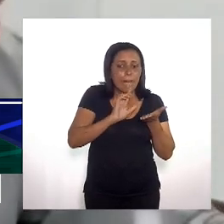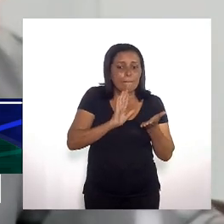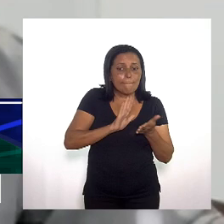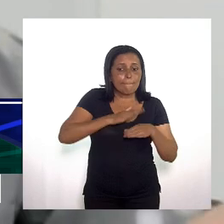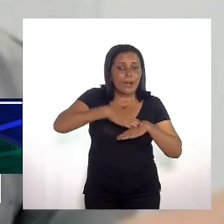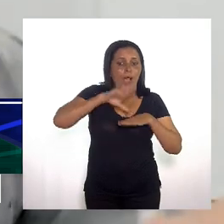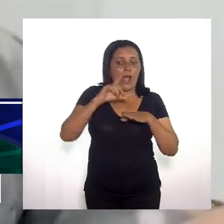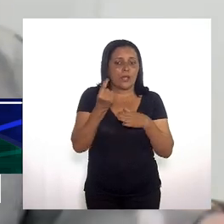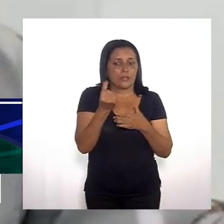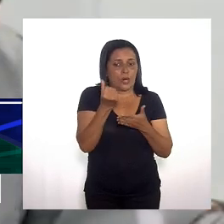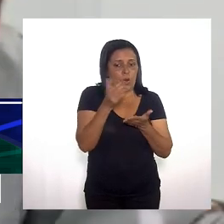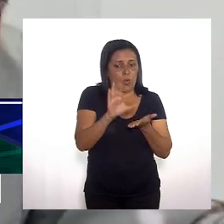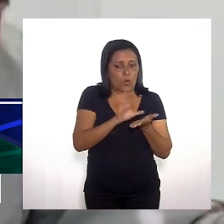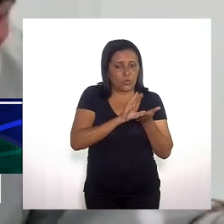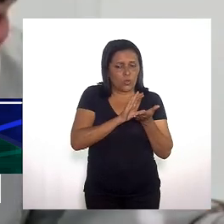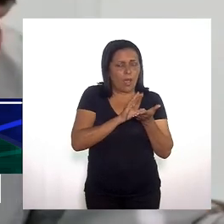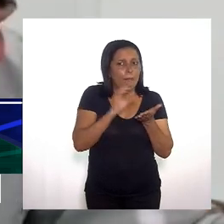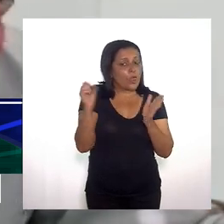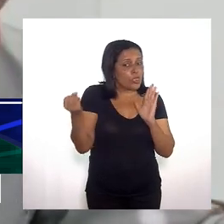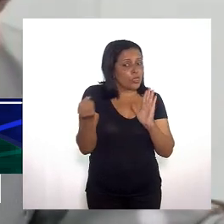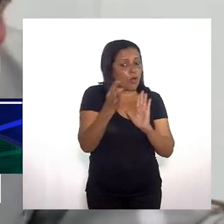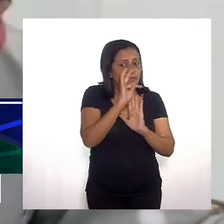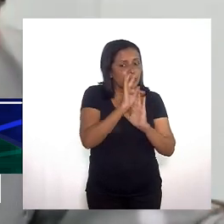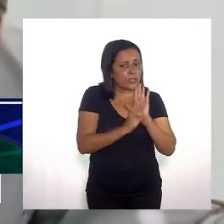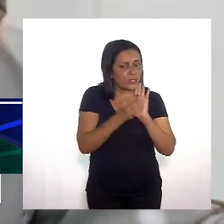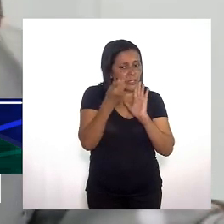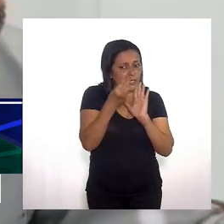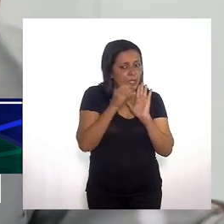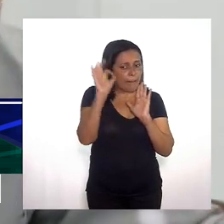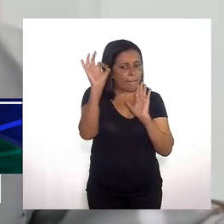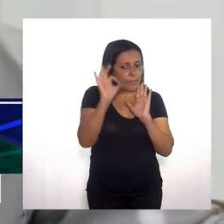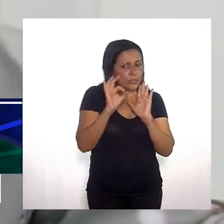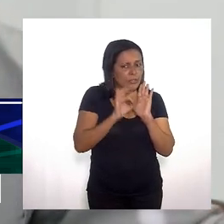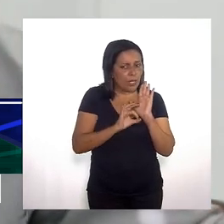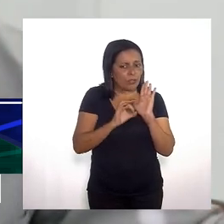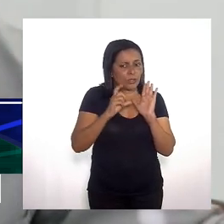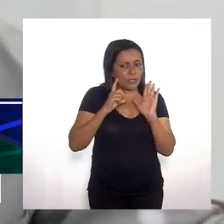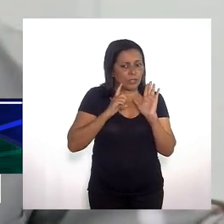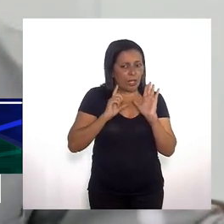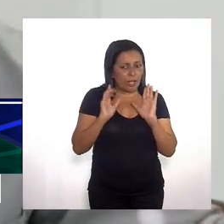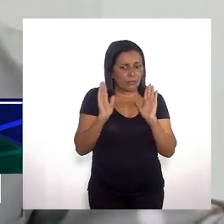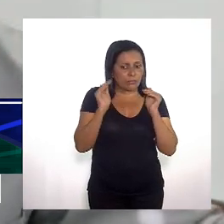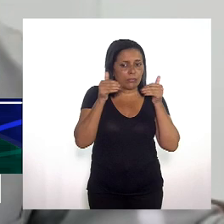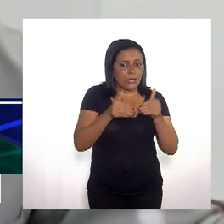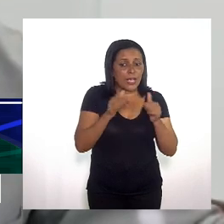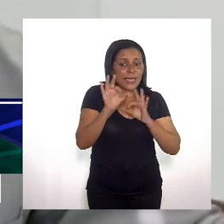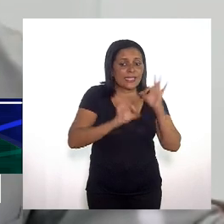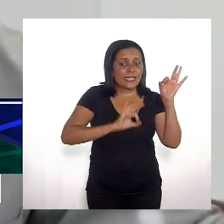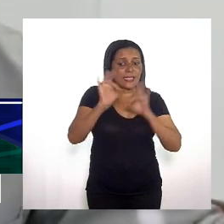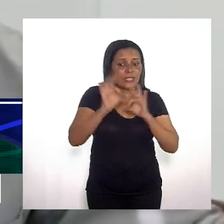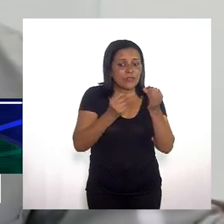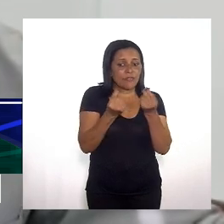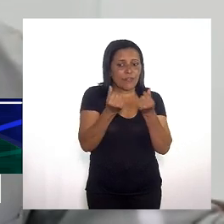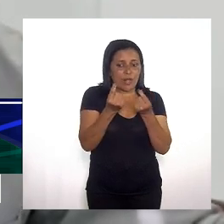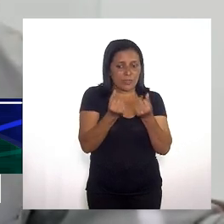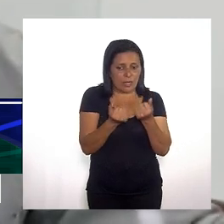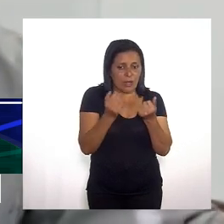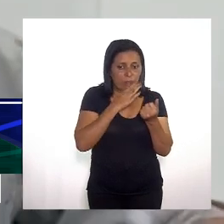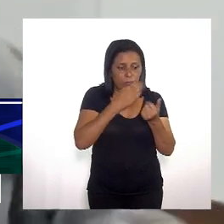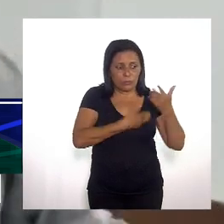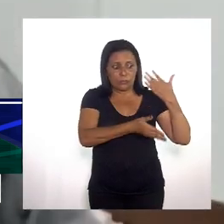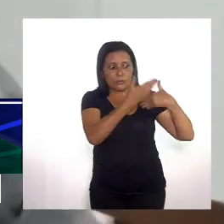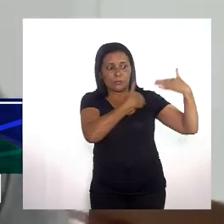novo texto trata dos 30%, tomando como parâmetro o exercício financeiro imediatamente